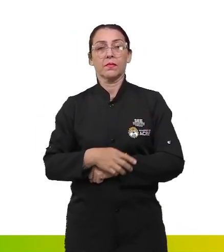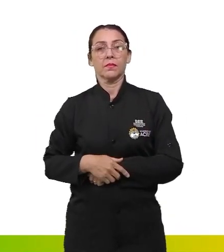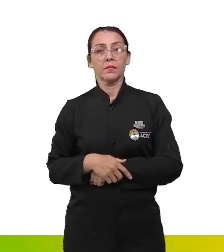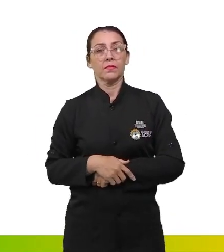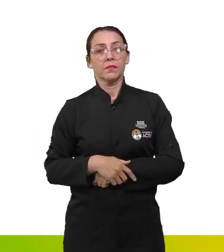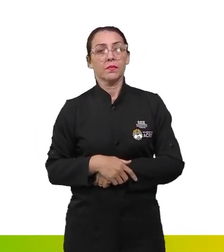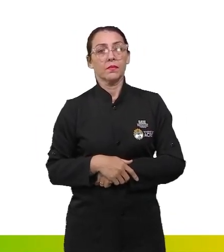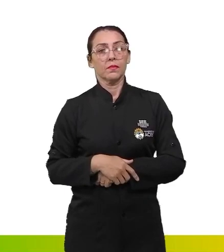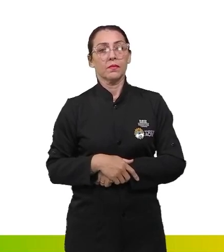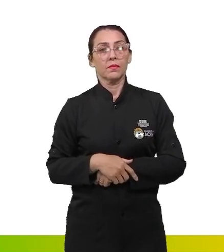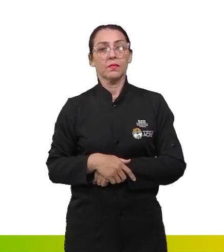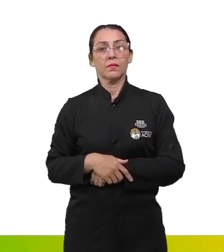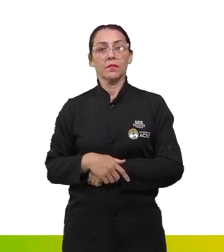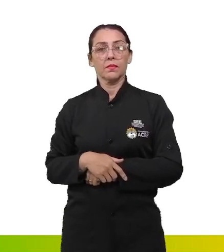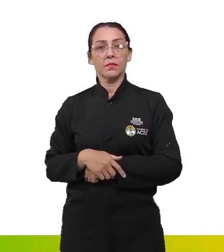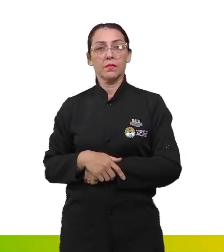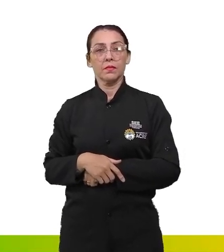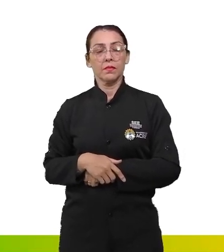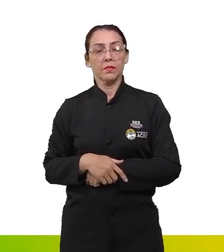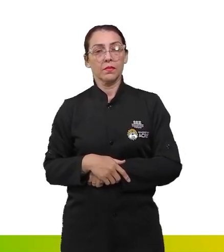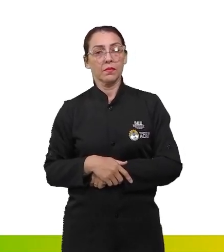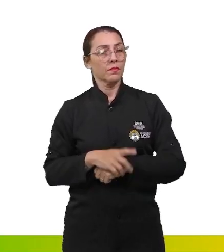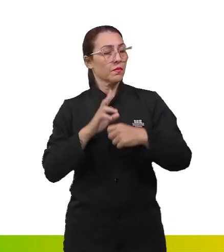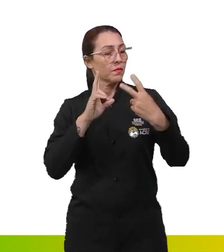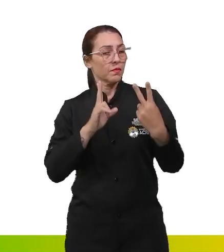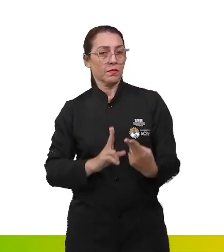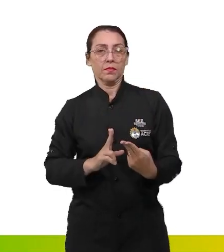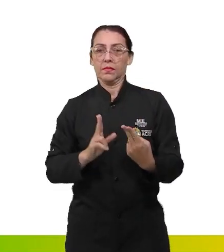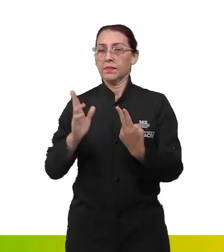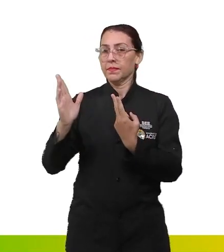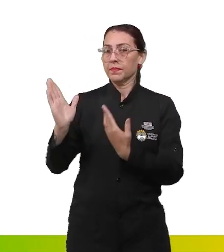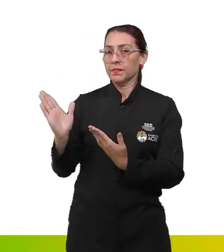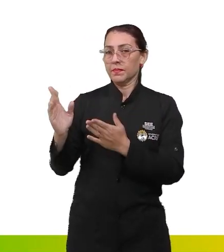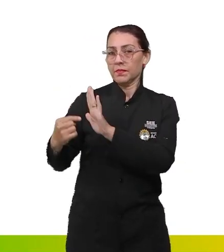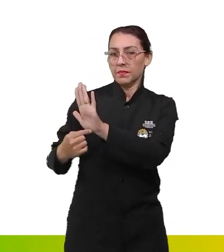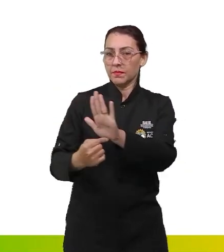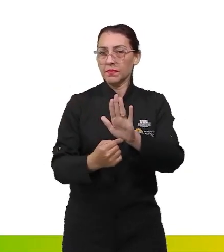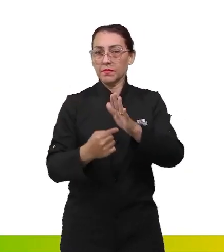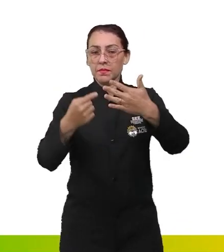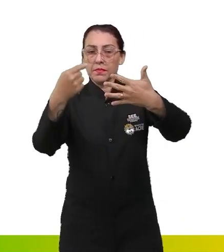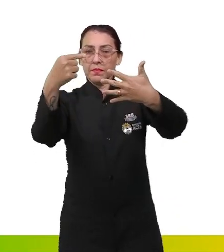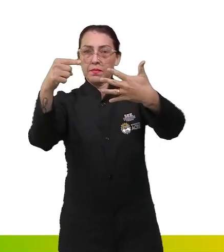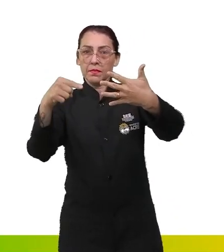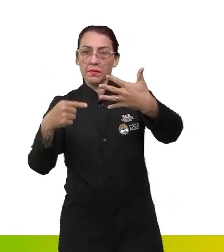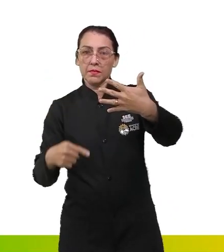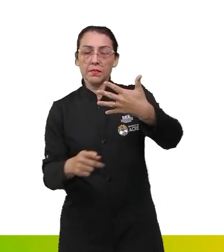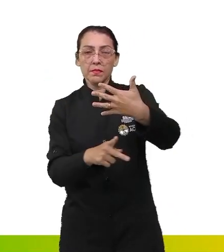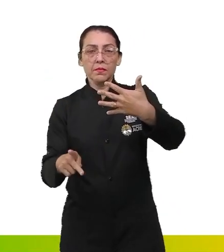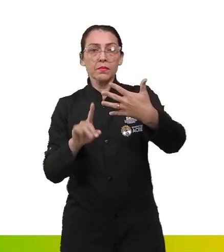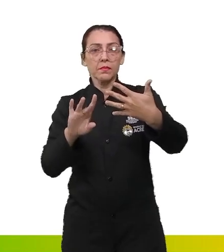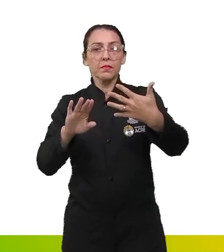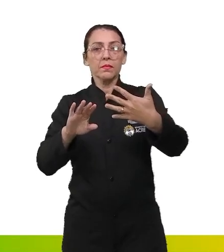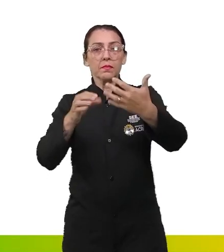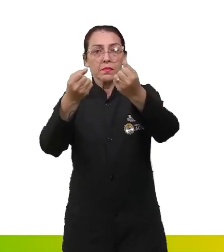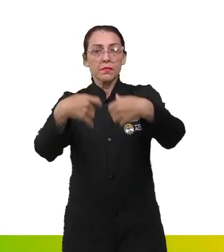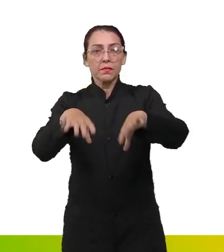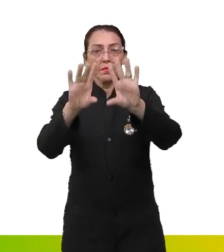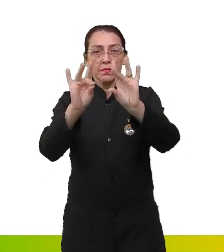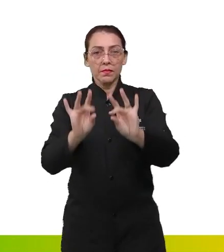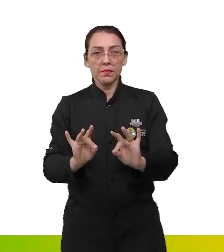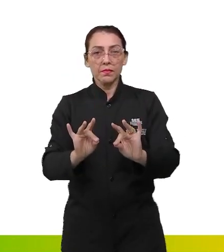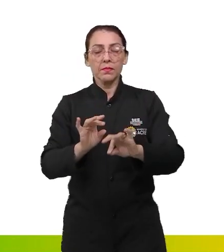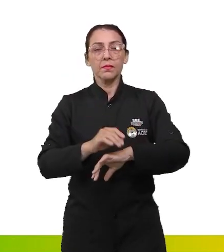o nos, a nós outros, como tá aqui, galera, ó, tá aqui apontando direitinho, né, o professor tá escrevendo aqui só para dar ênfase,